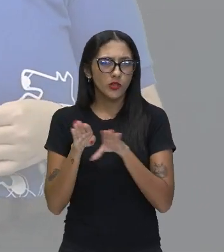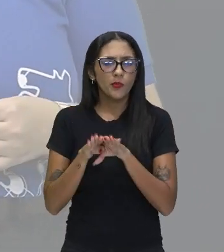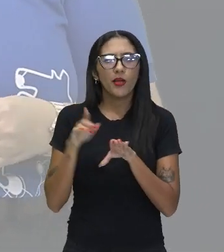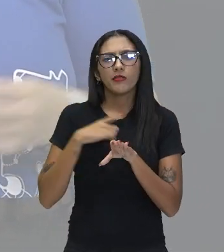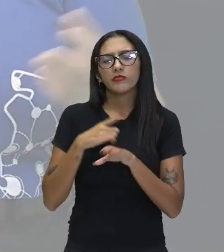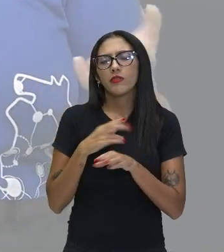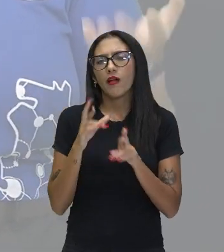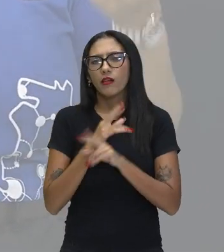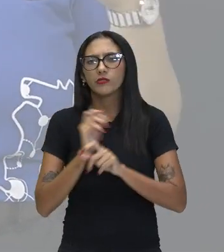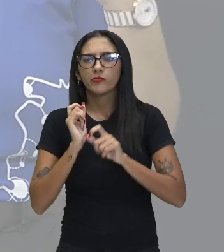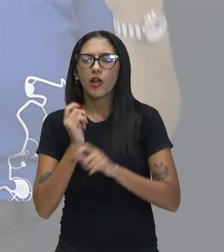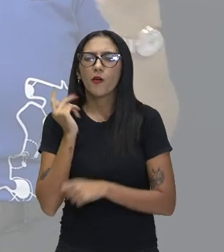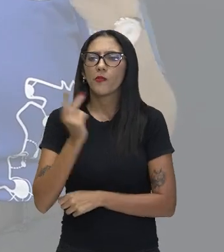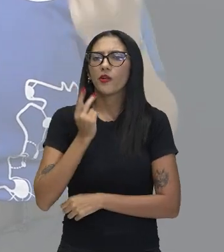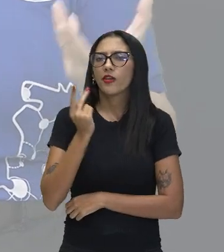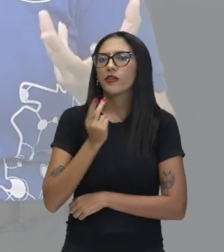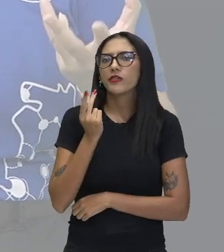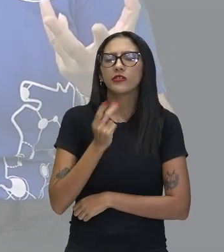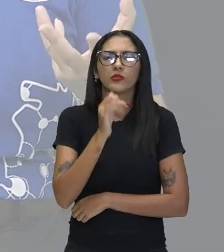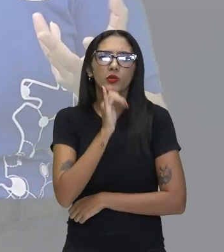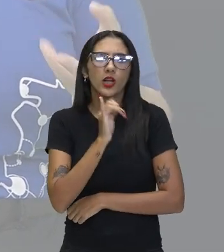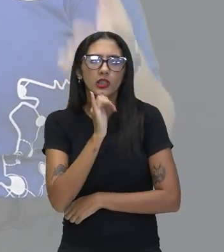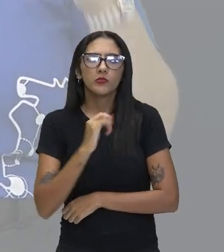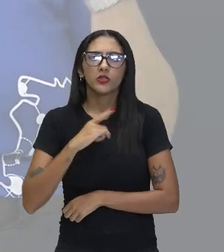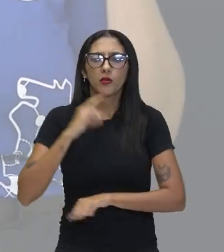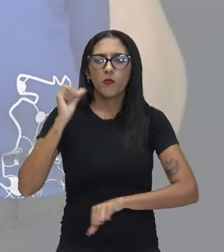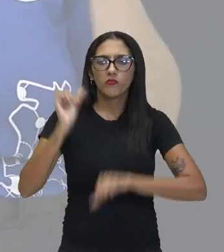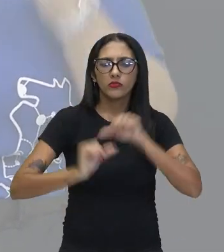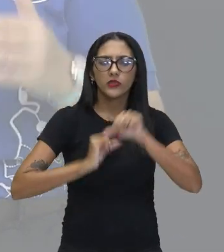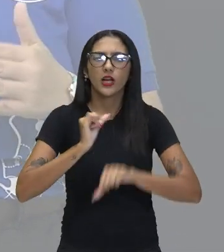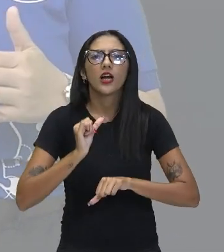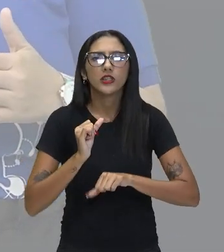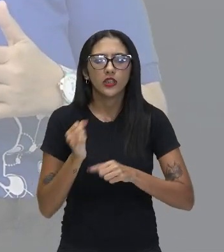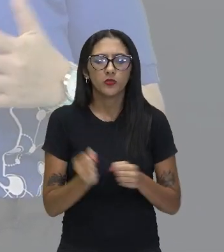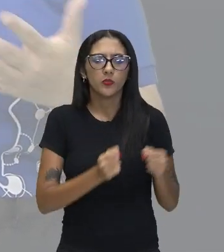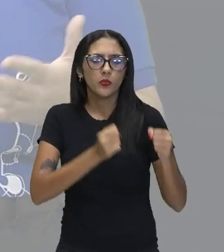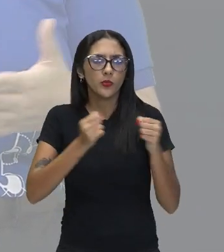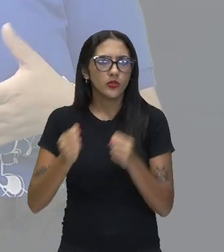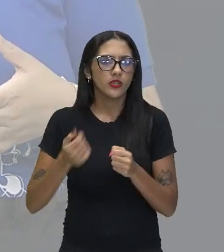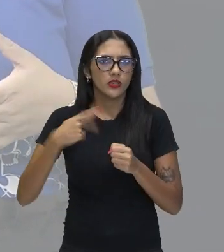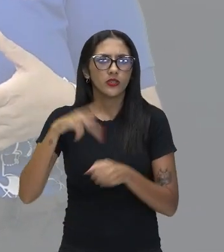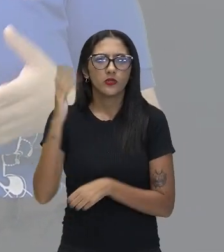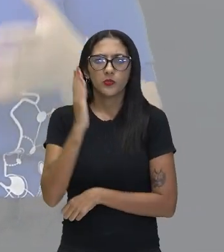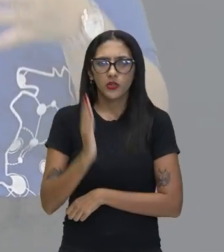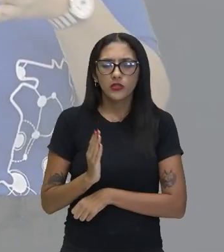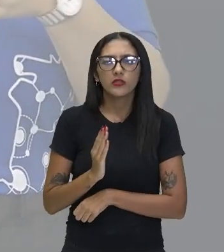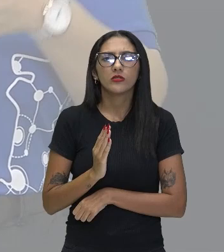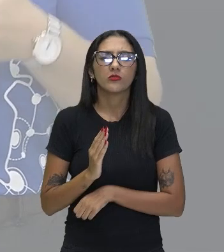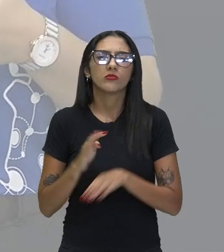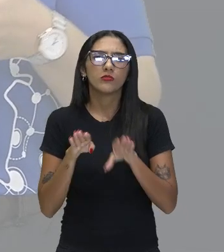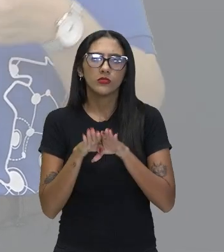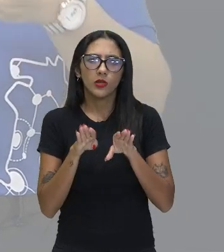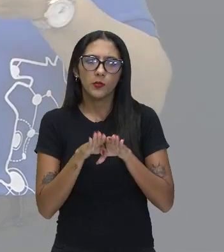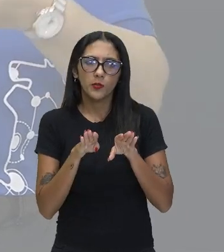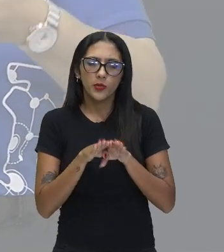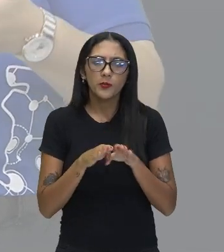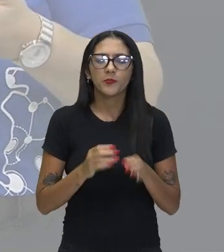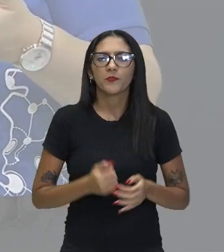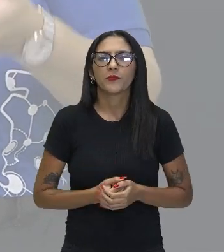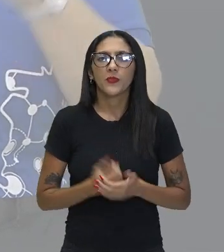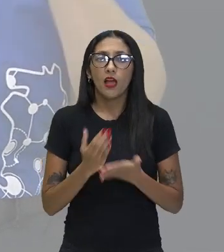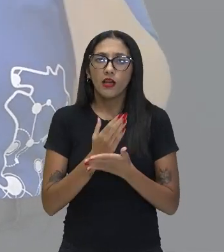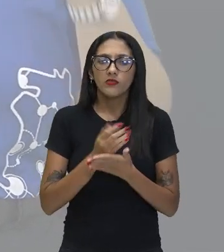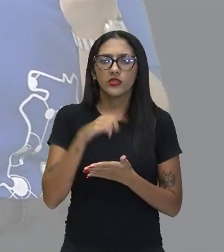café com leite, né, em que se alternam no poder do Brasil, aí, né, na condução do Executivo Nacional, ora